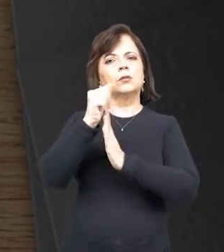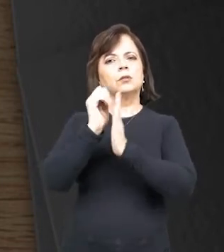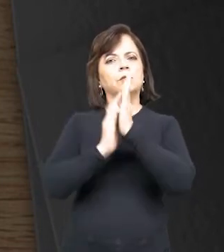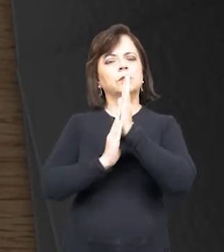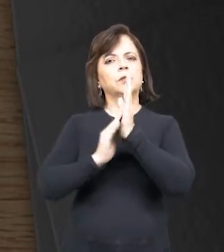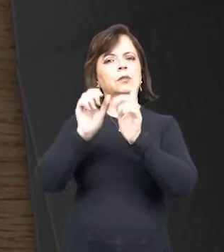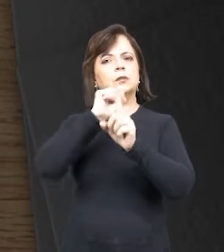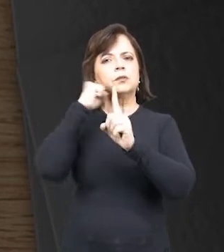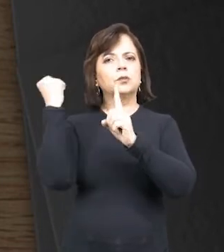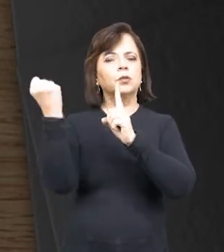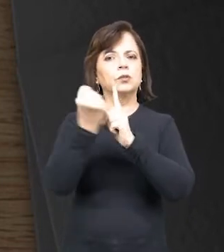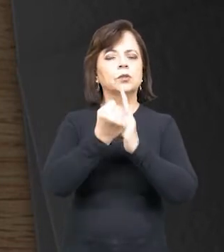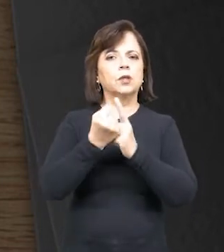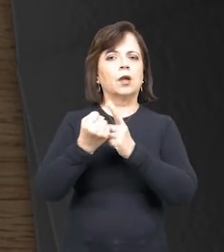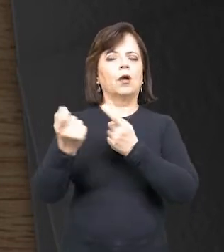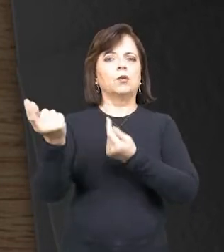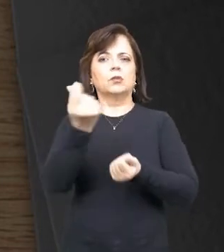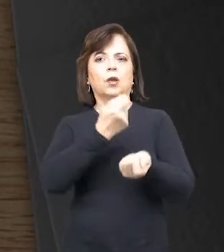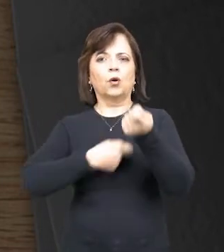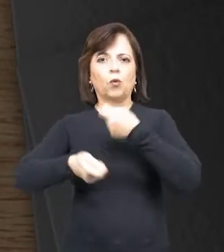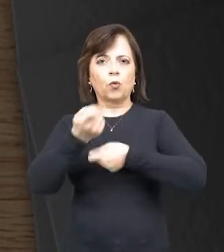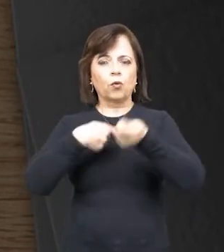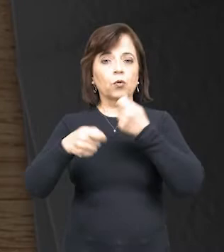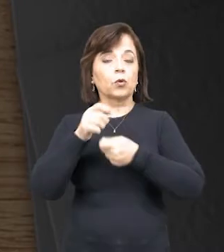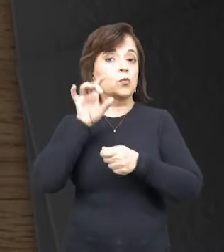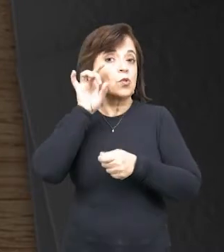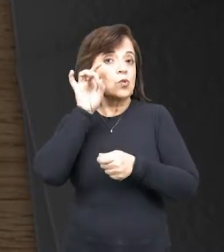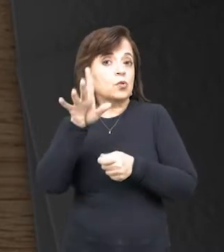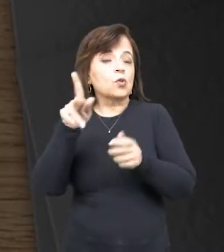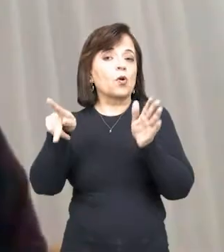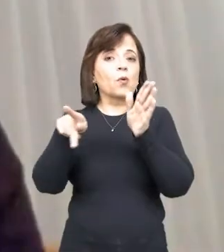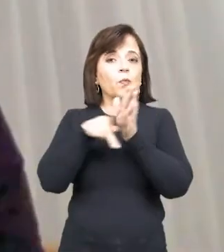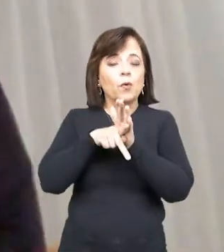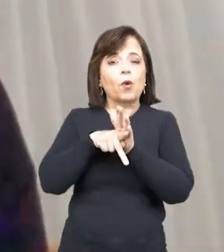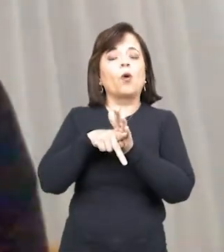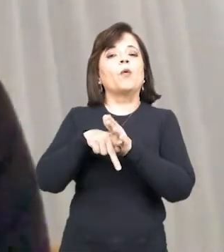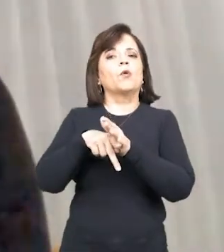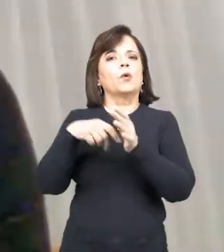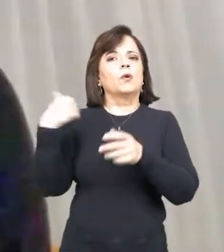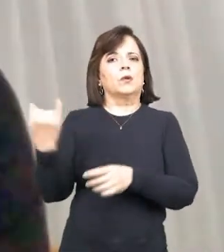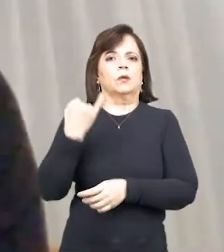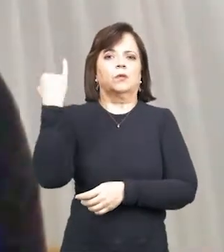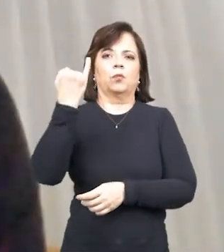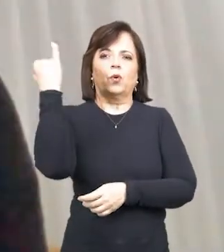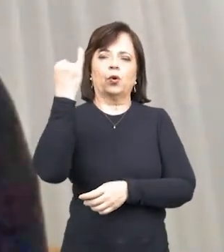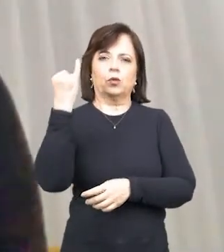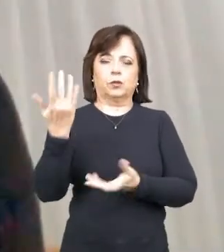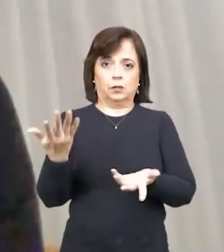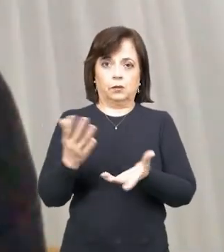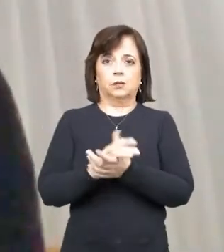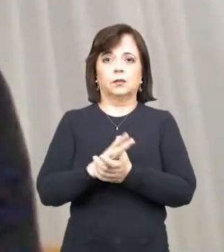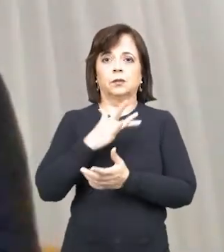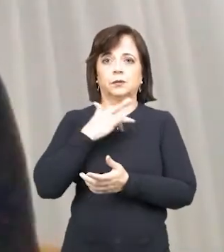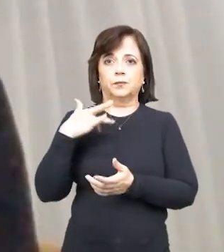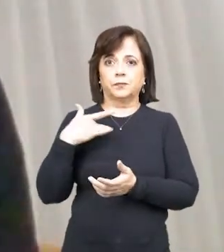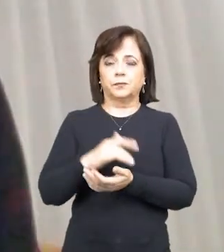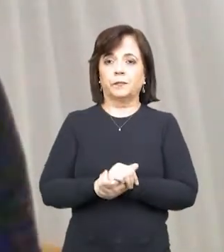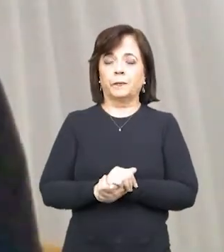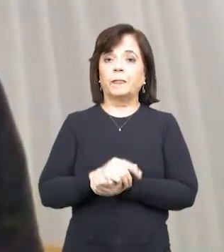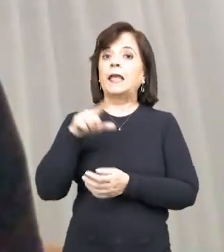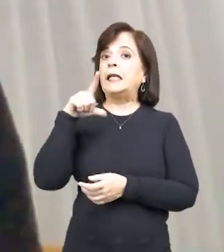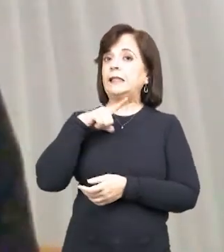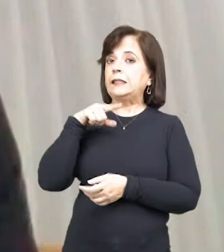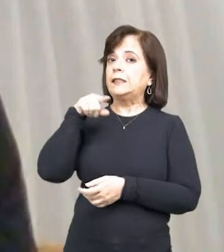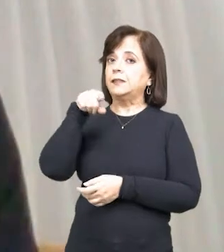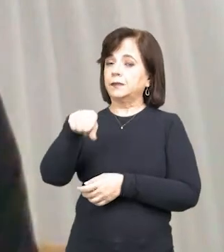atividades sociais ou econômicas classificadas como essenciais. Então, resumindo, de acordo com o